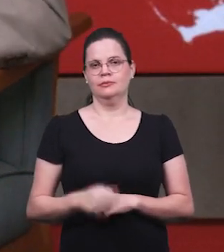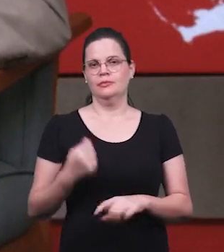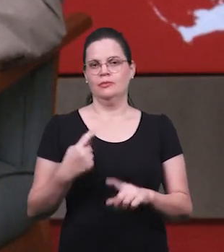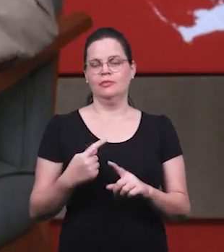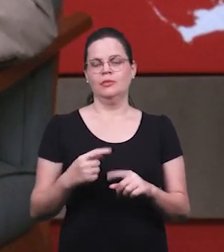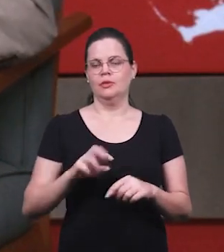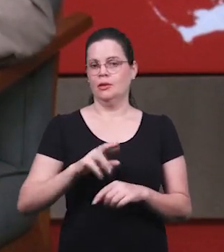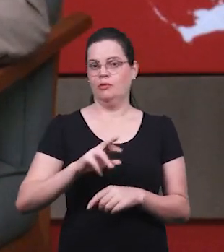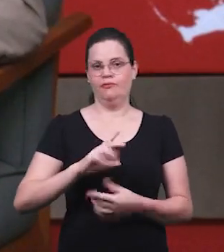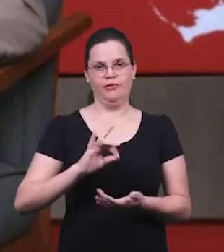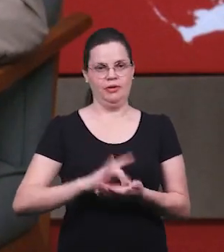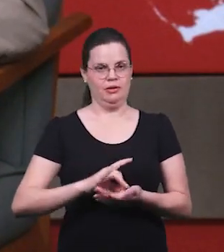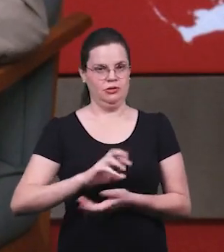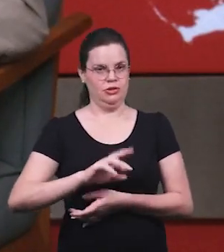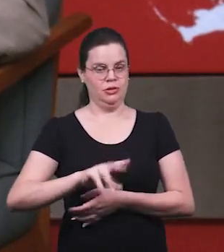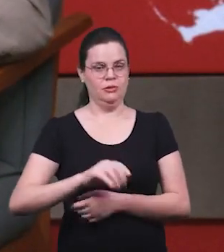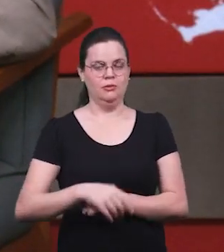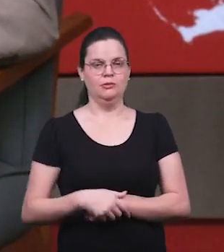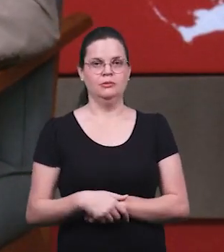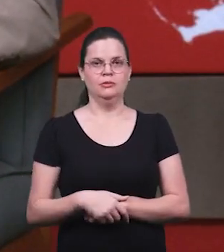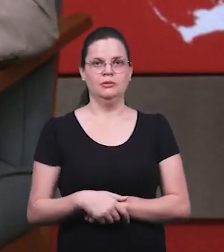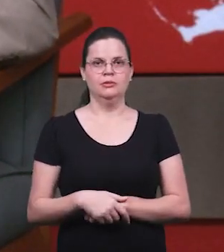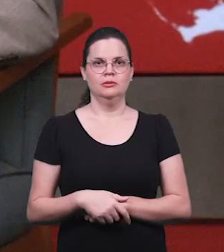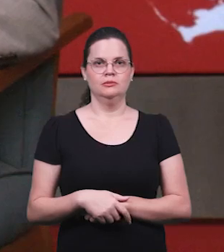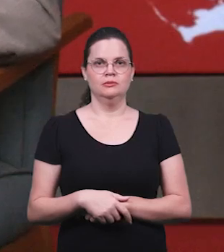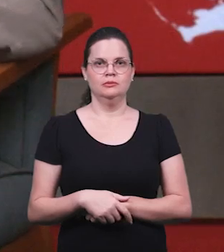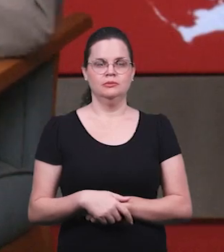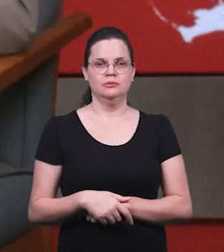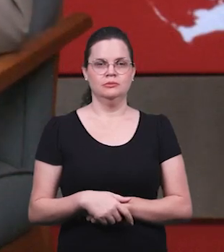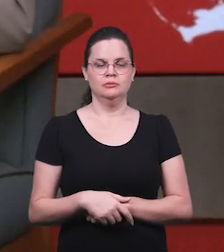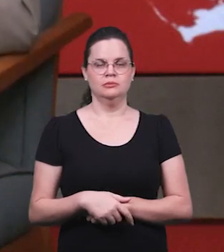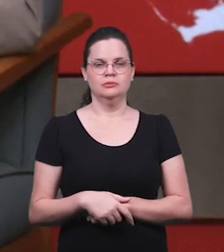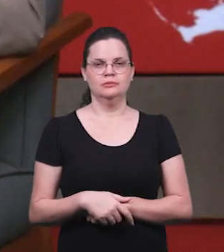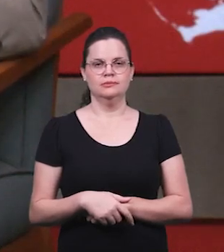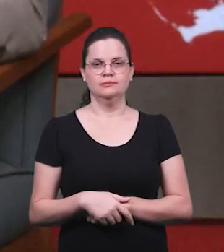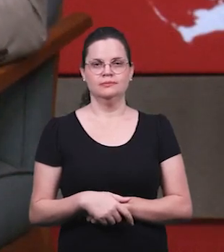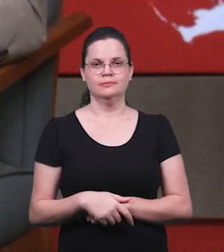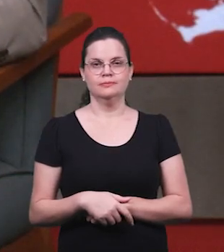isso não é verdade, porque o Paulo tinha